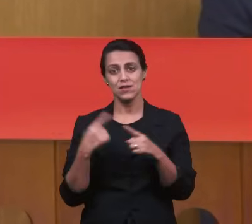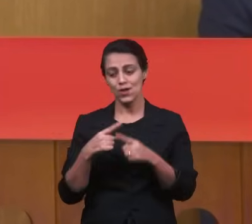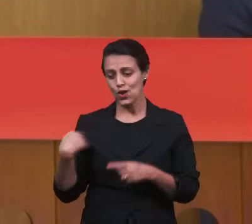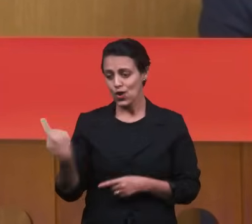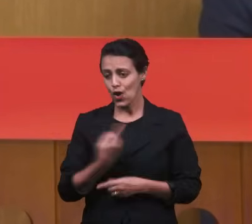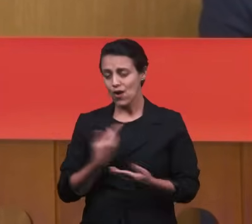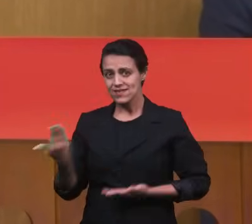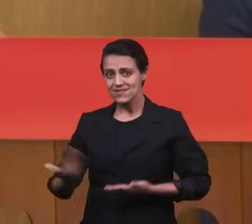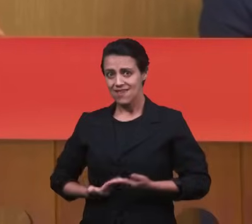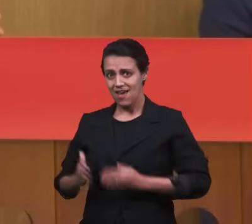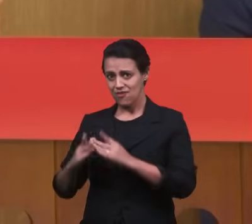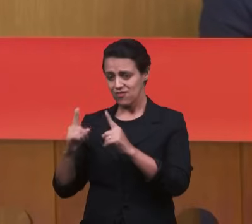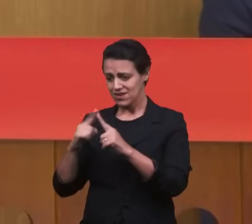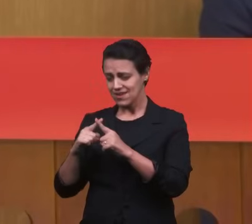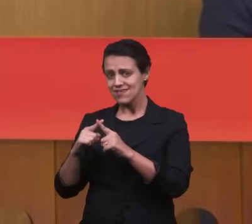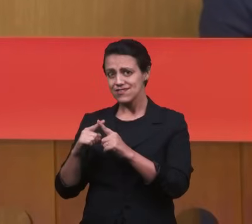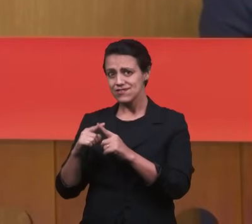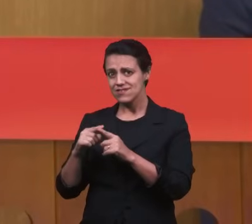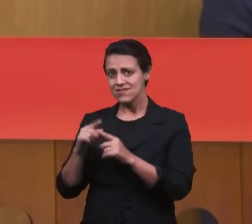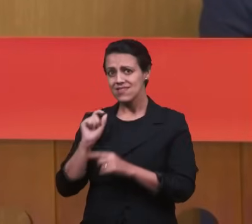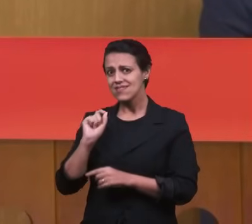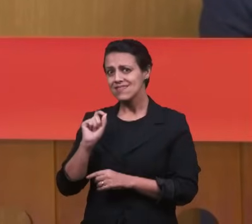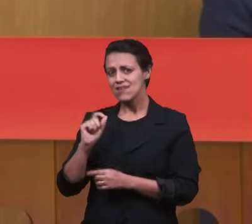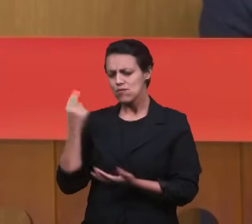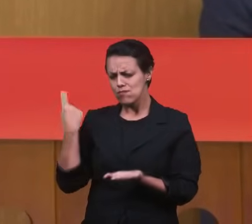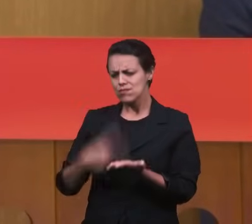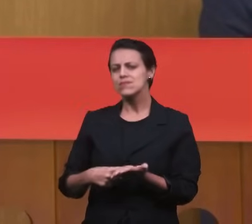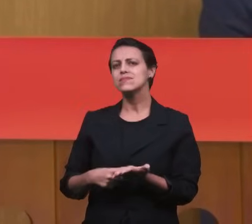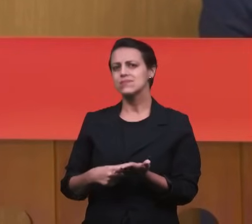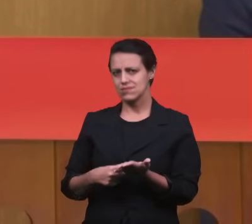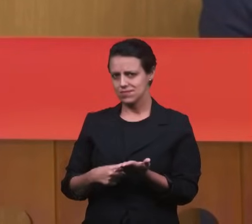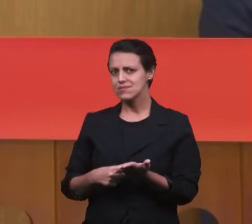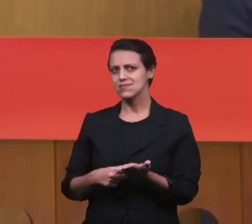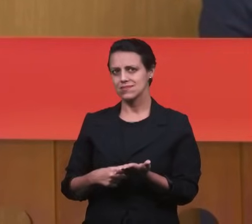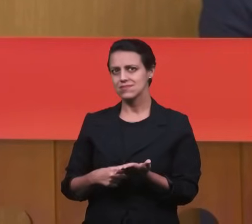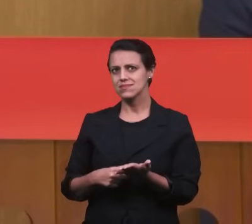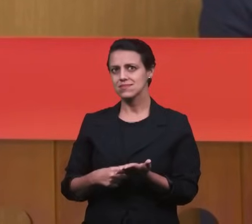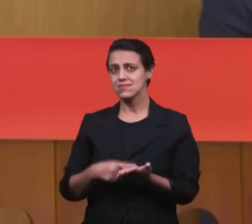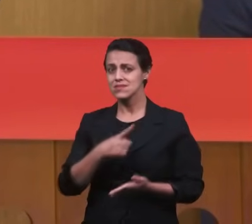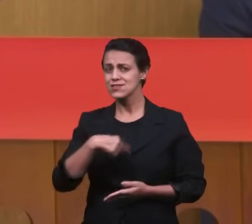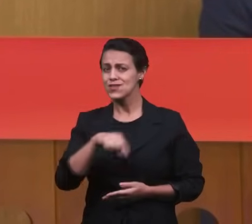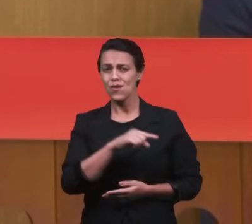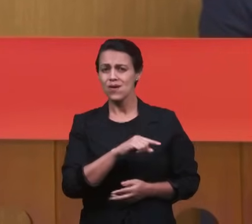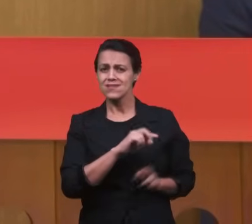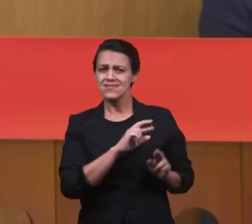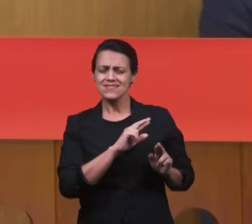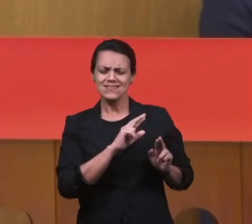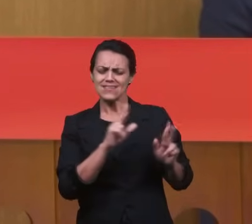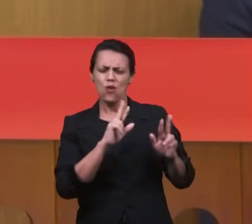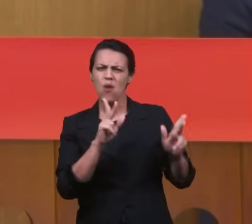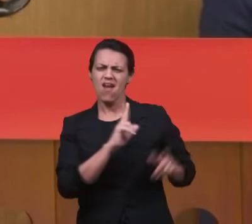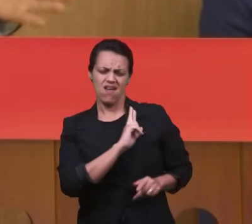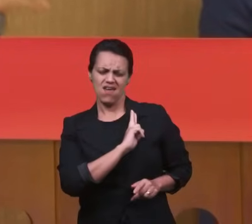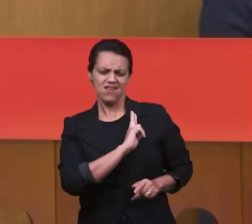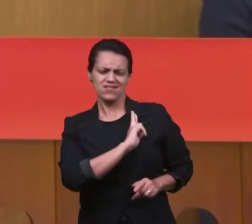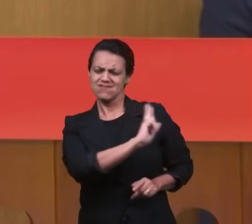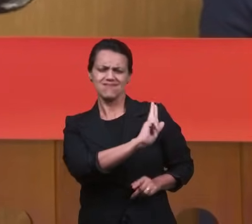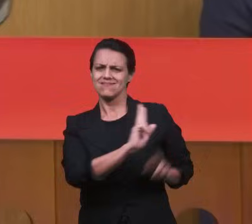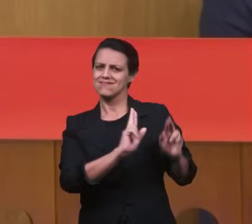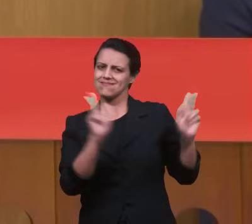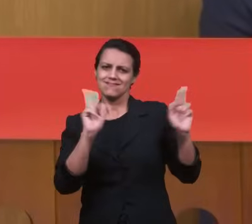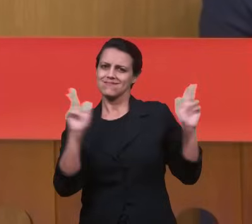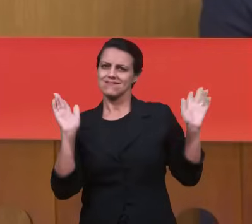compromisso. Ela não existe porque é uma religião. E quando fala nisso, toda religião é